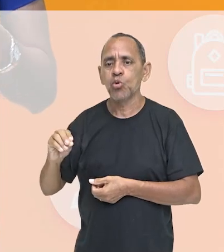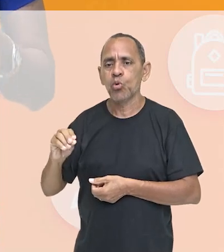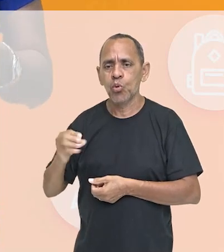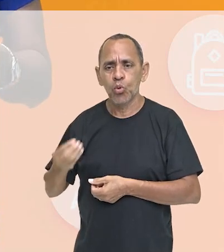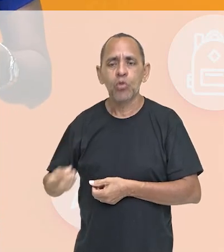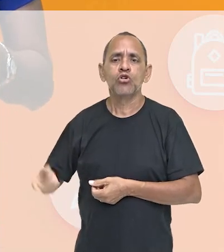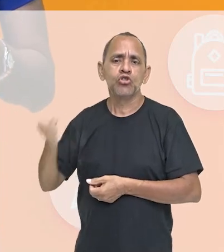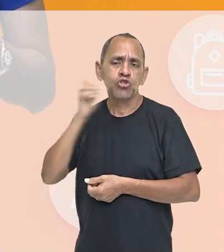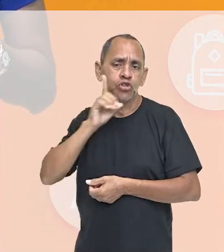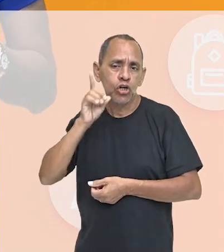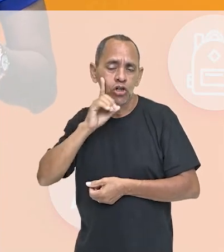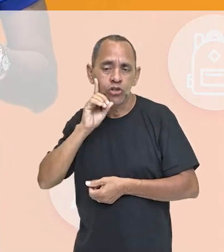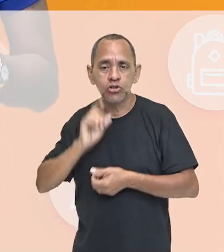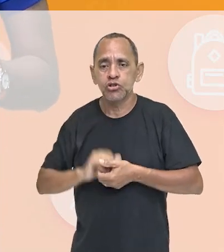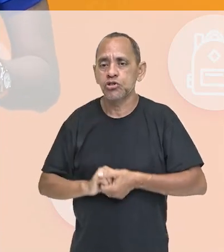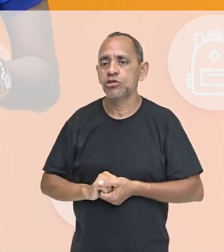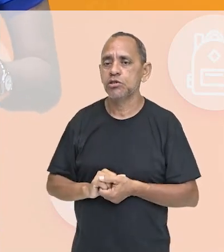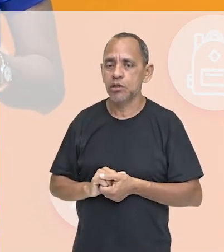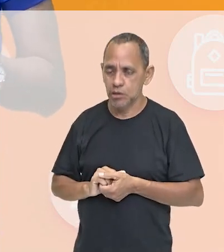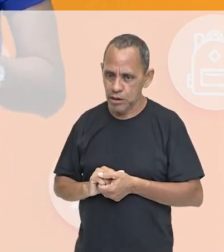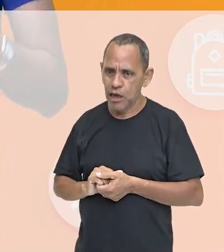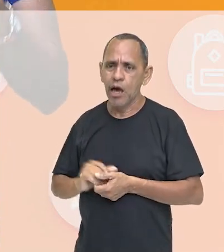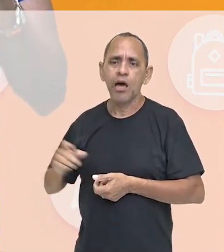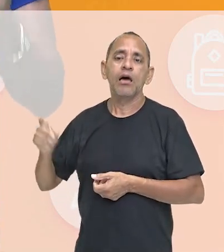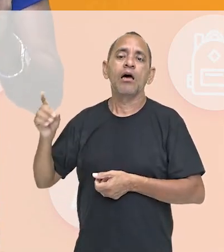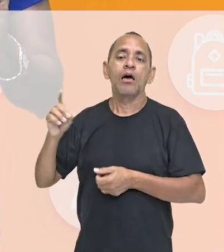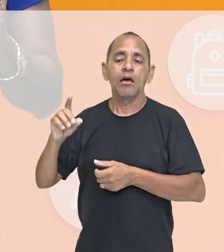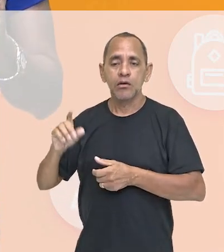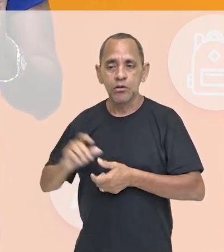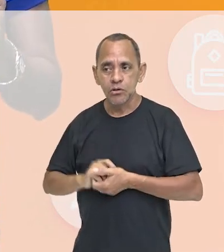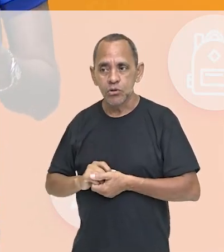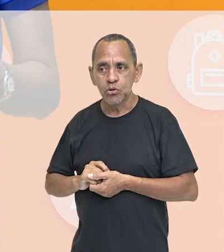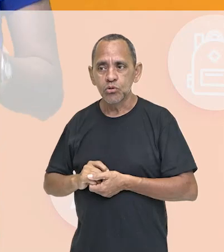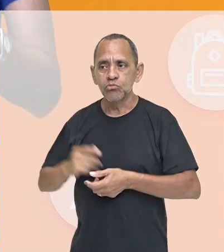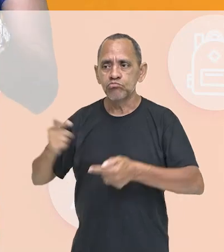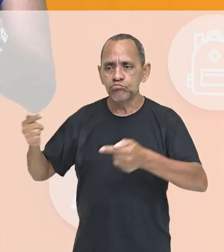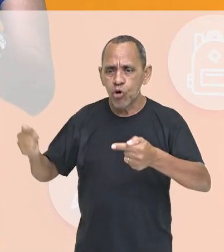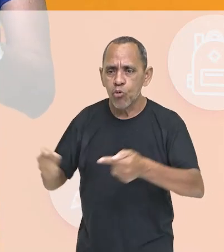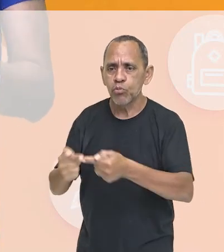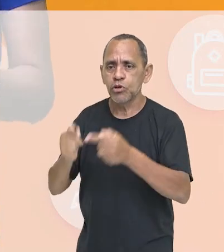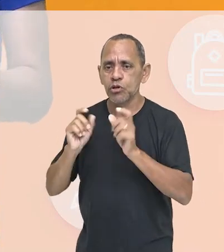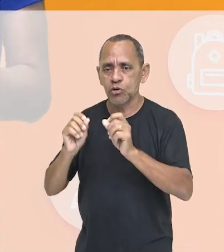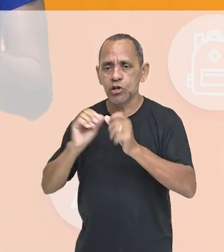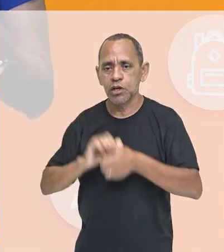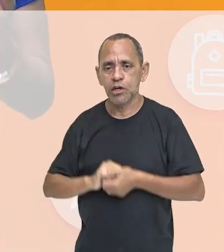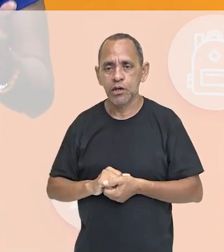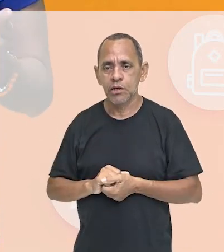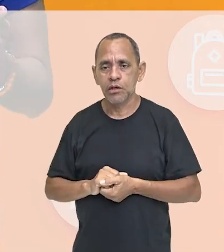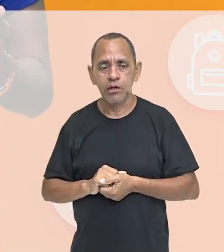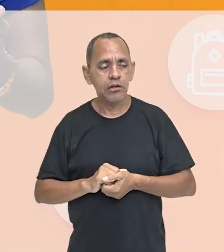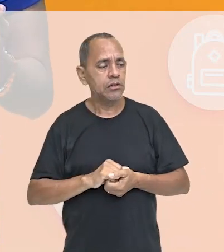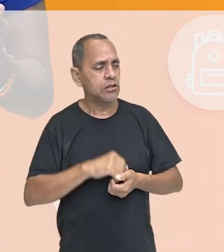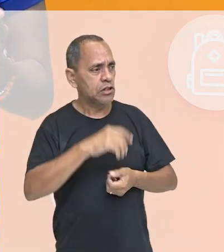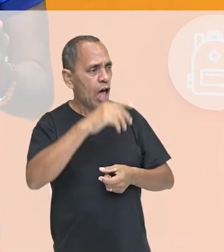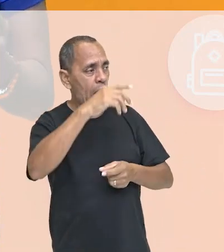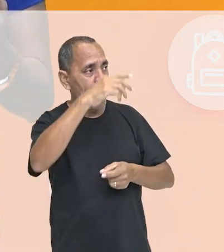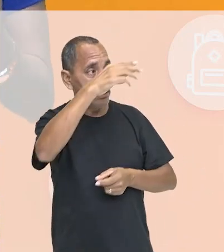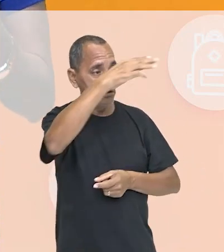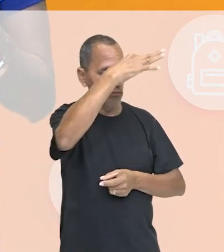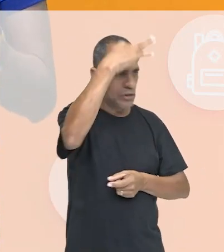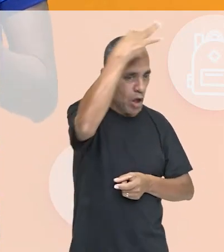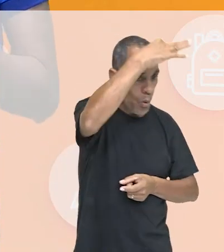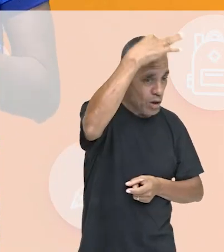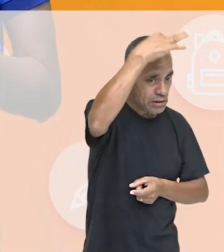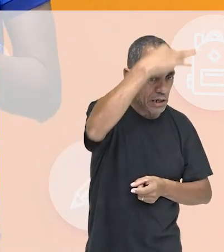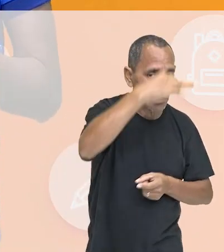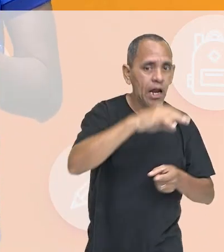fatos e os atos da rotina. Então, não é sagrado, é profano. Mas tenham cuidado,